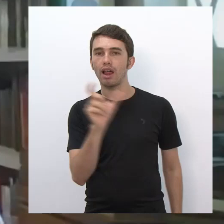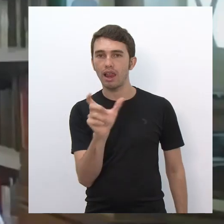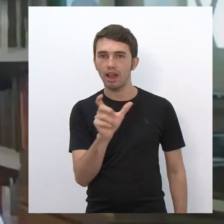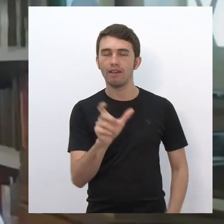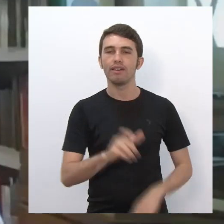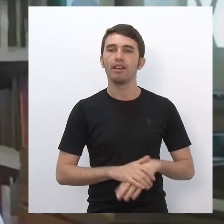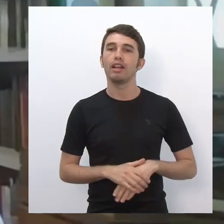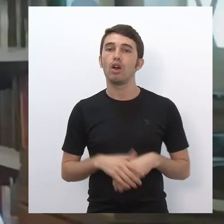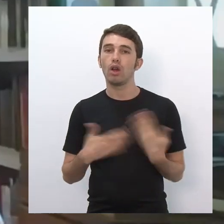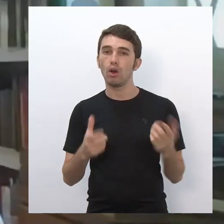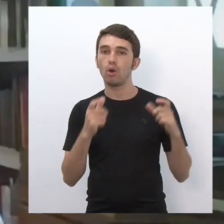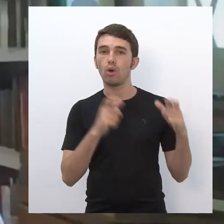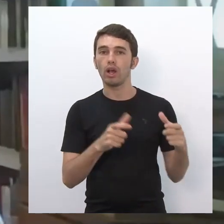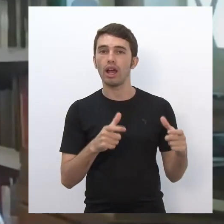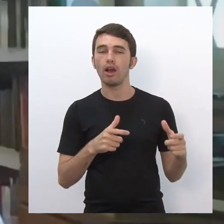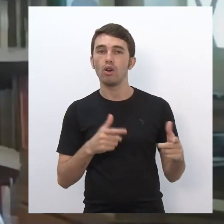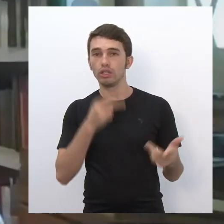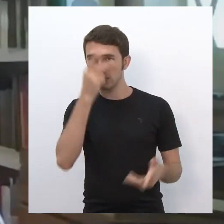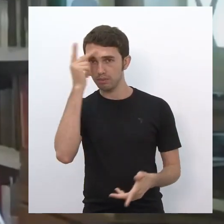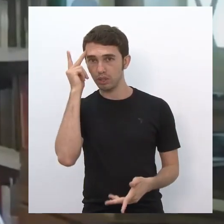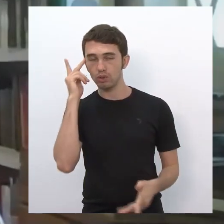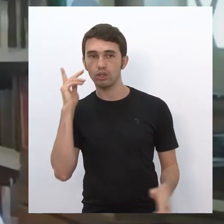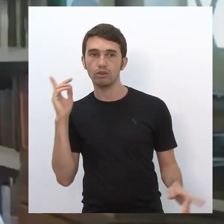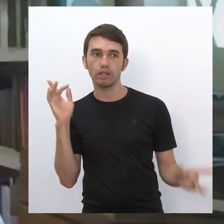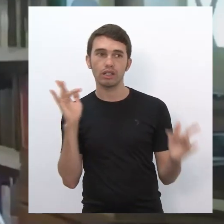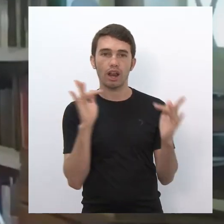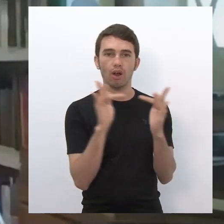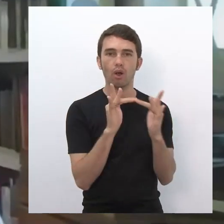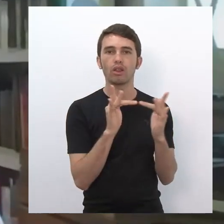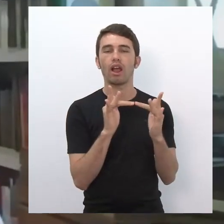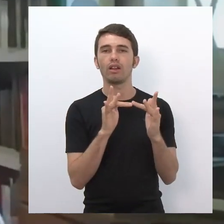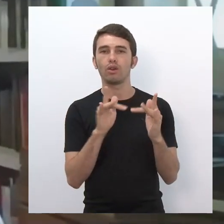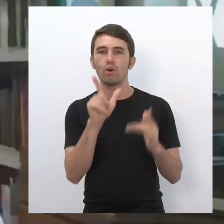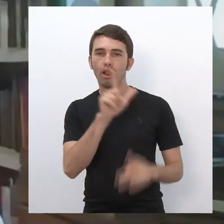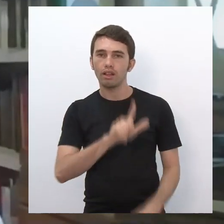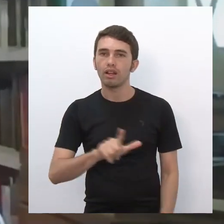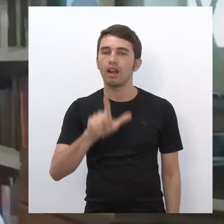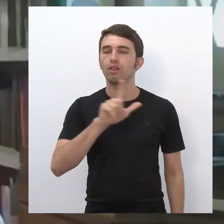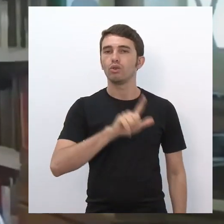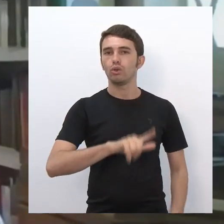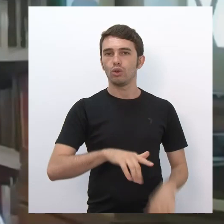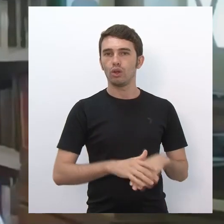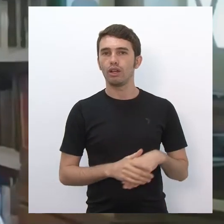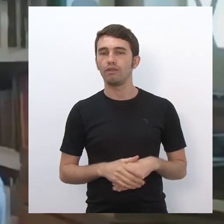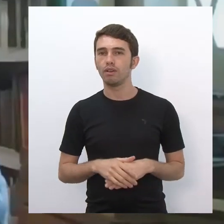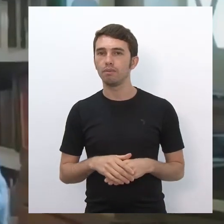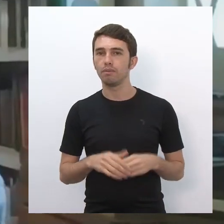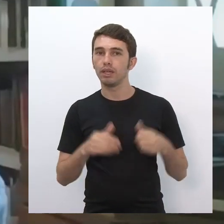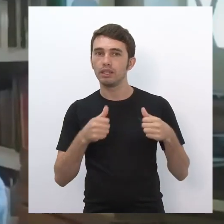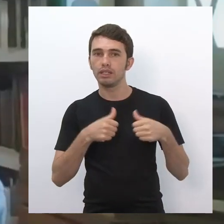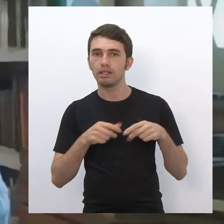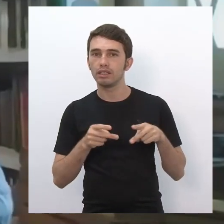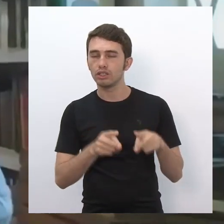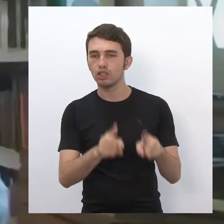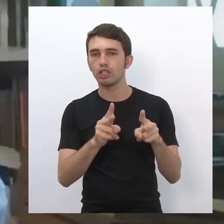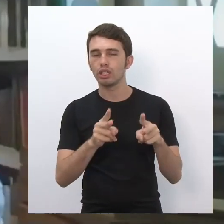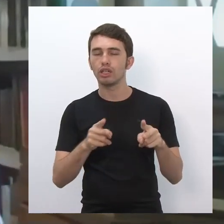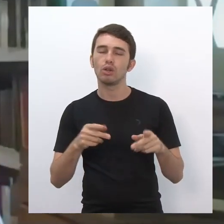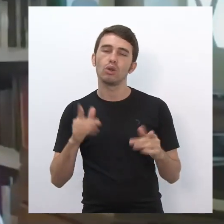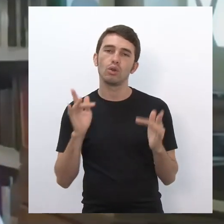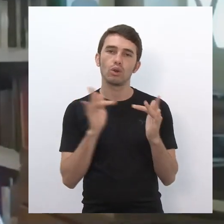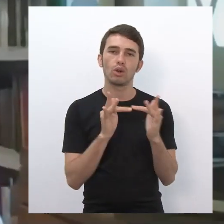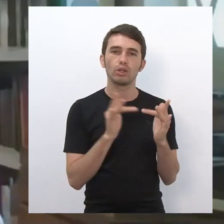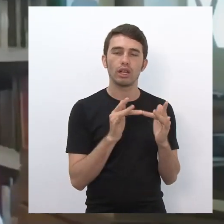as pessoas vão entrar em contato com a literatura, ou manter contato com a literatura, com outros